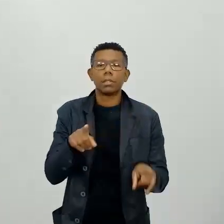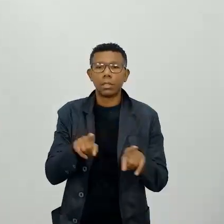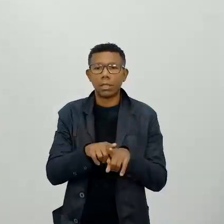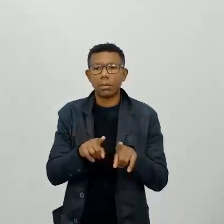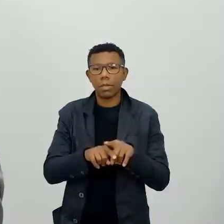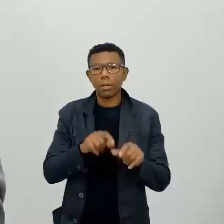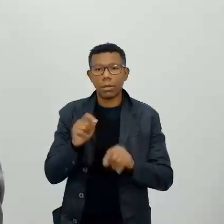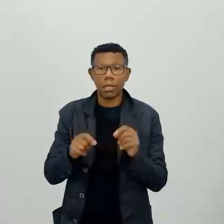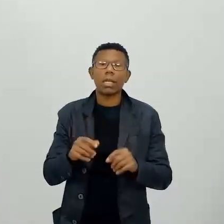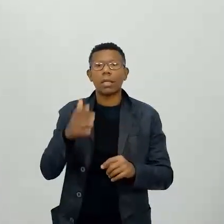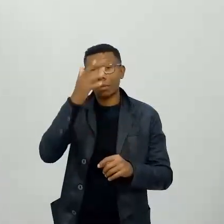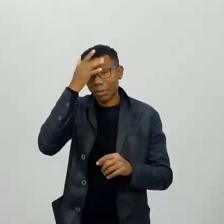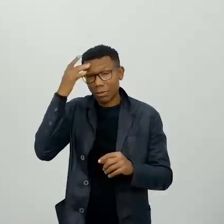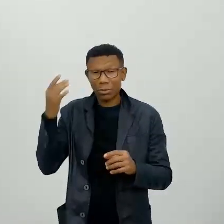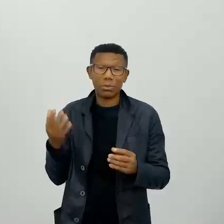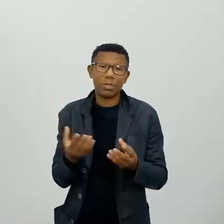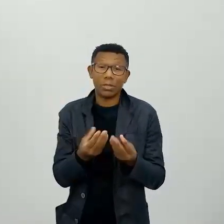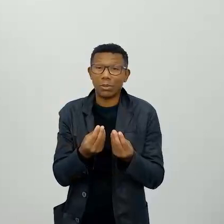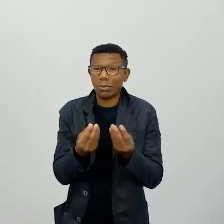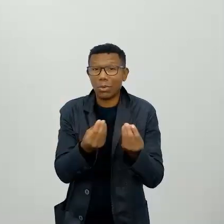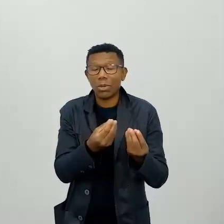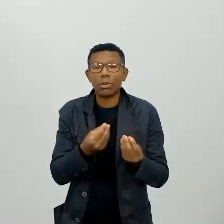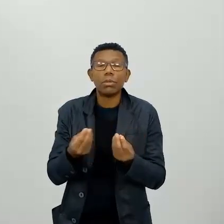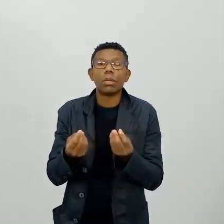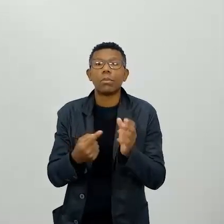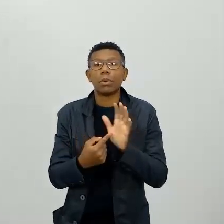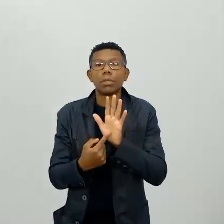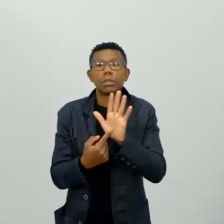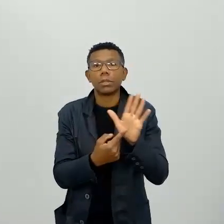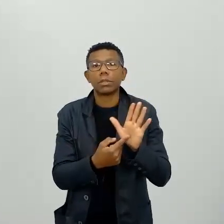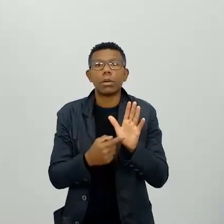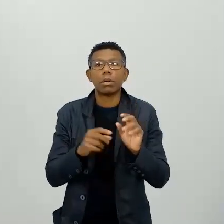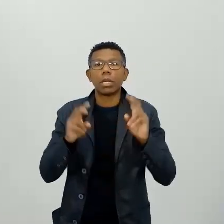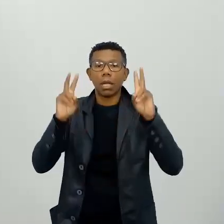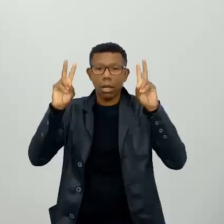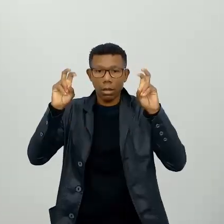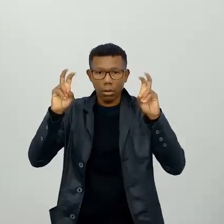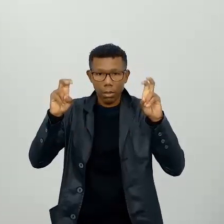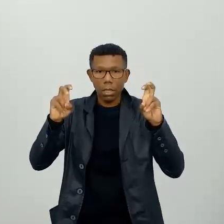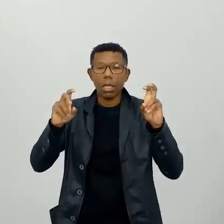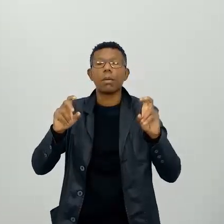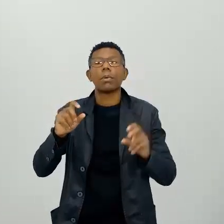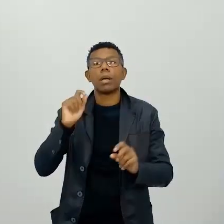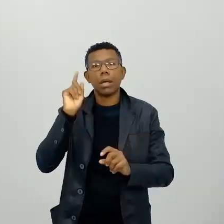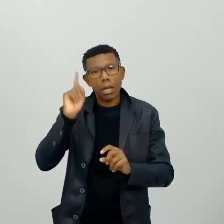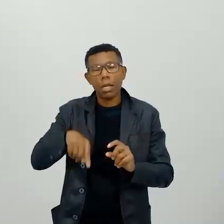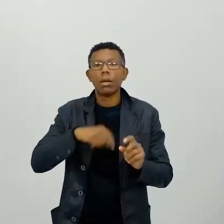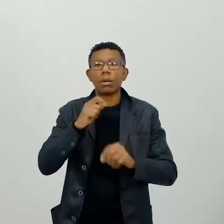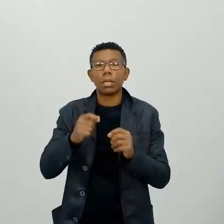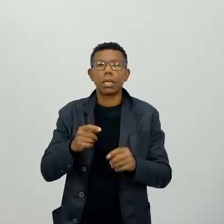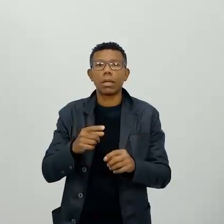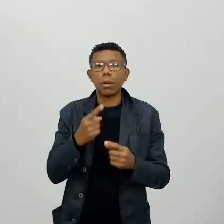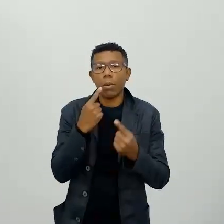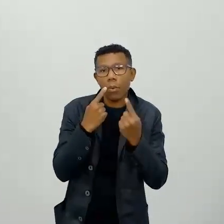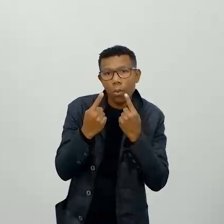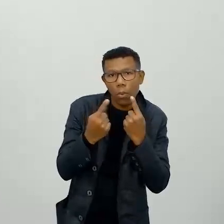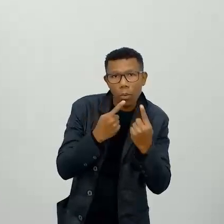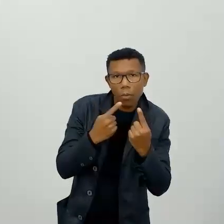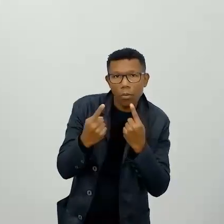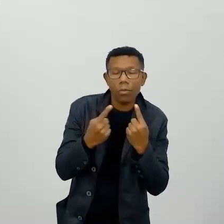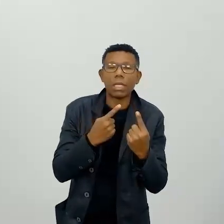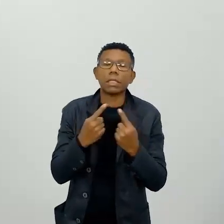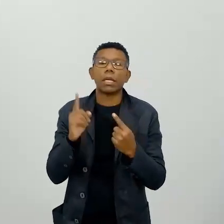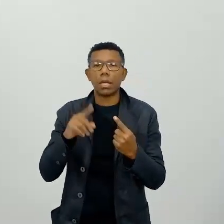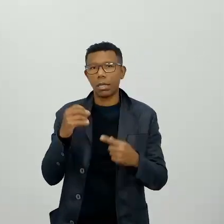na verdade a maioria, né, trouxe aqui a contribuição de que começar o tema por uma roda de conversa é um dos melhores caminhos, né,